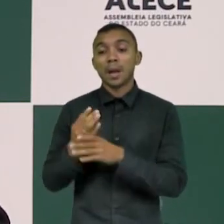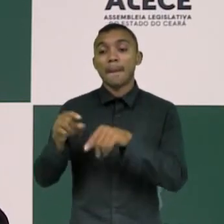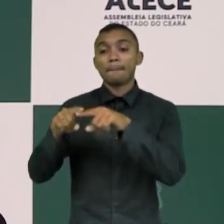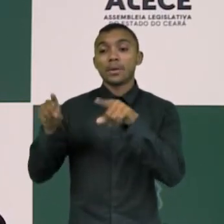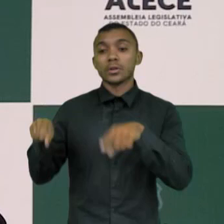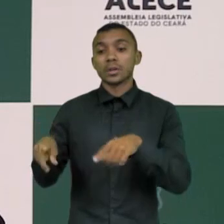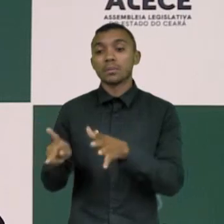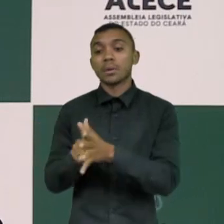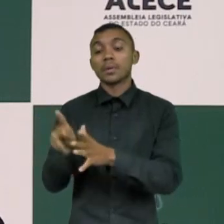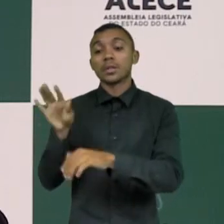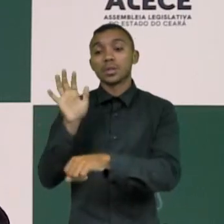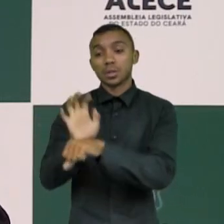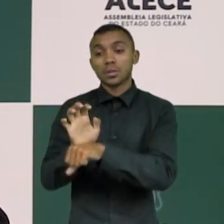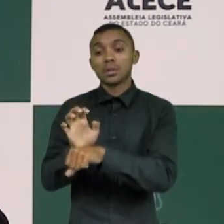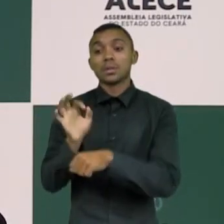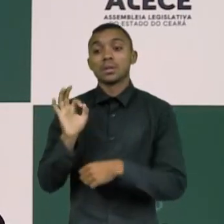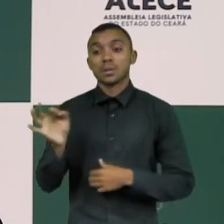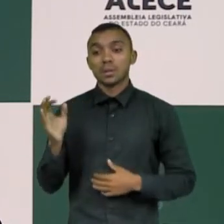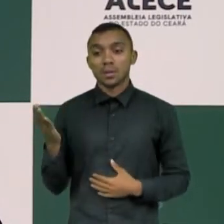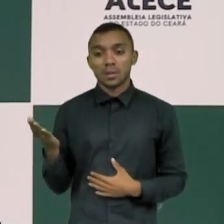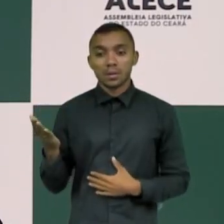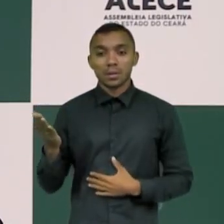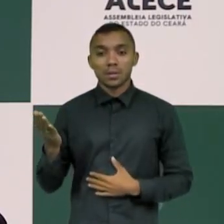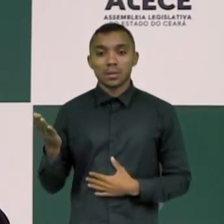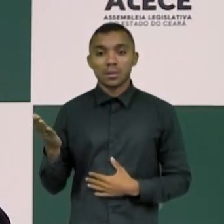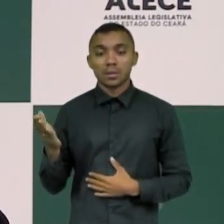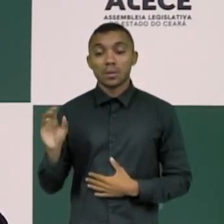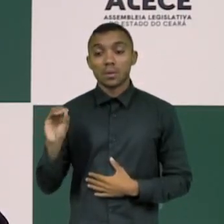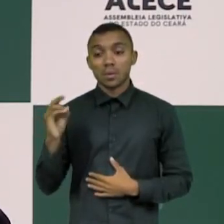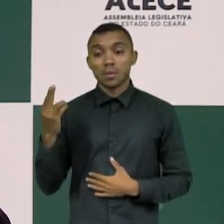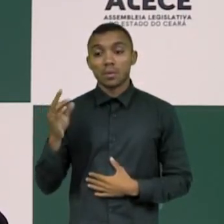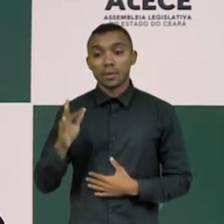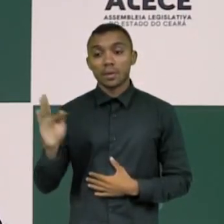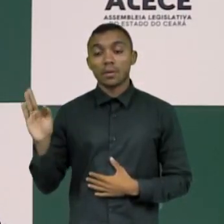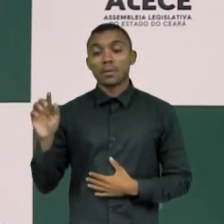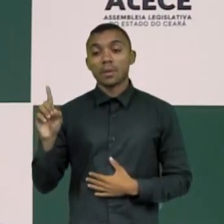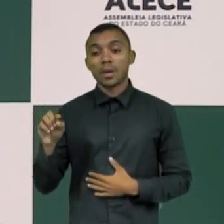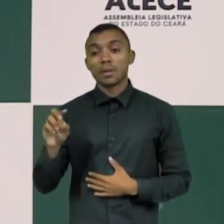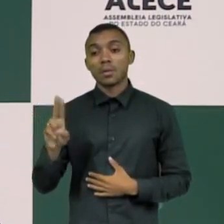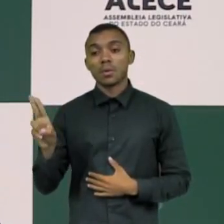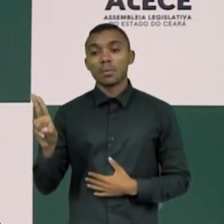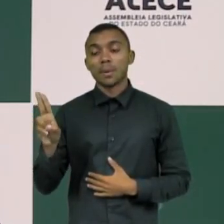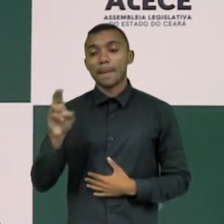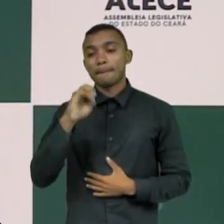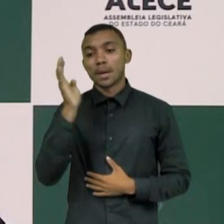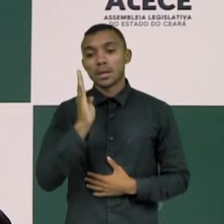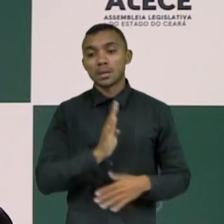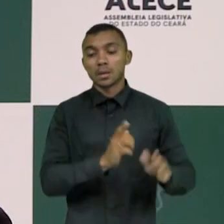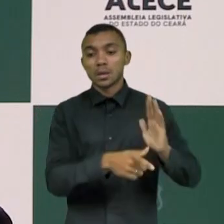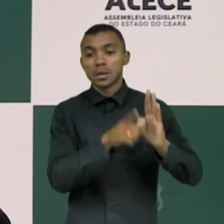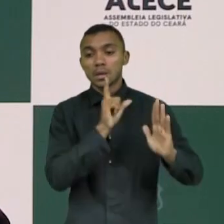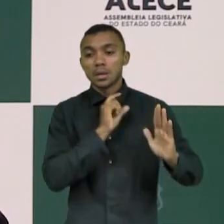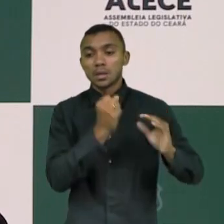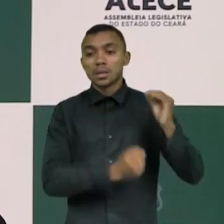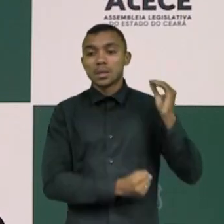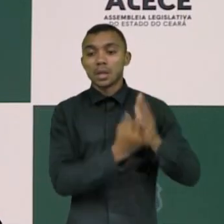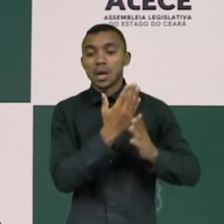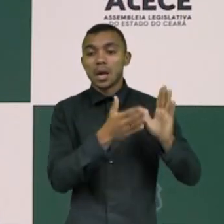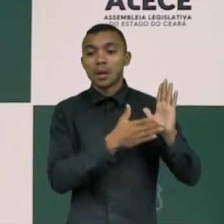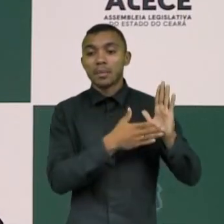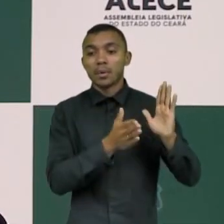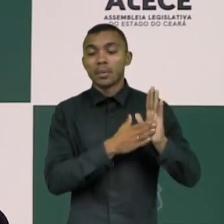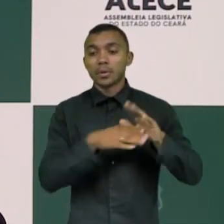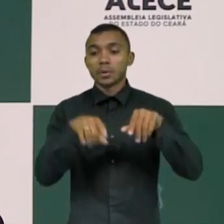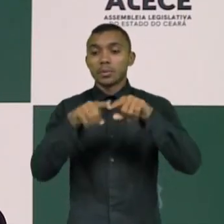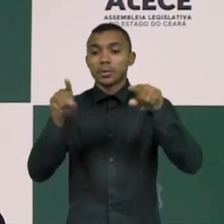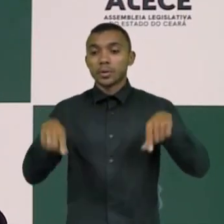estadual, similar ao que já há a nível federal, que é o Auxílio Brasil. A gente fez uma proposta da criação de um auxílio emergencial